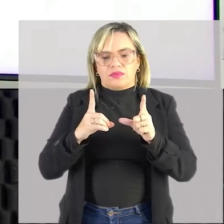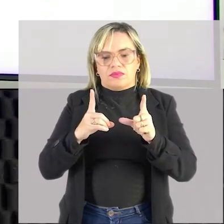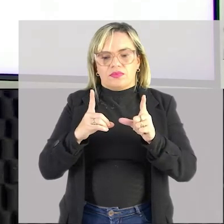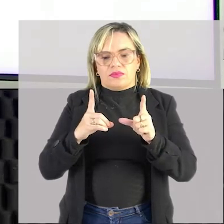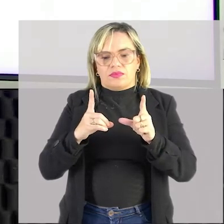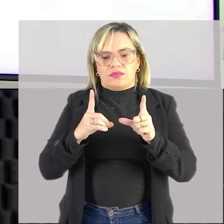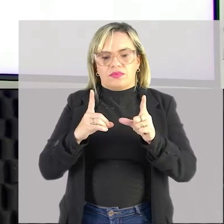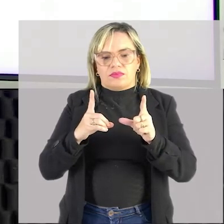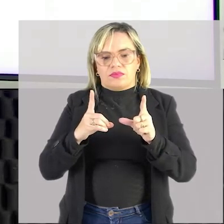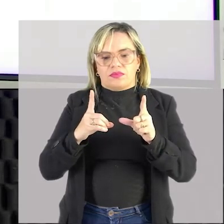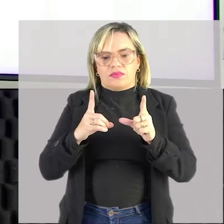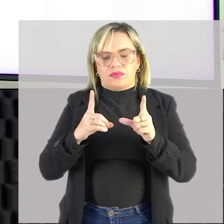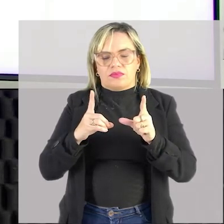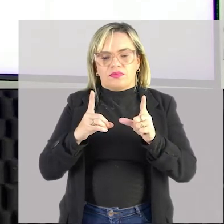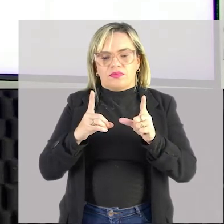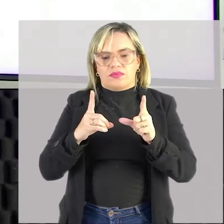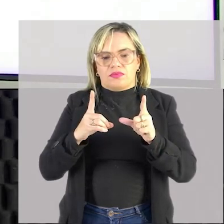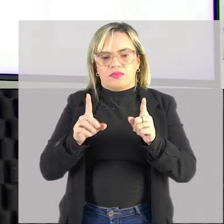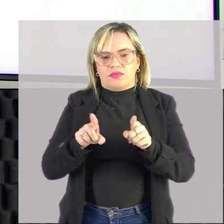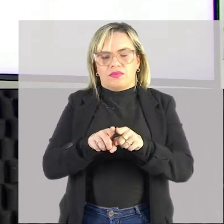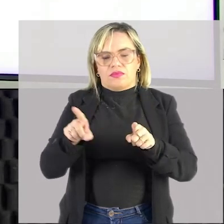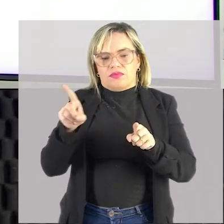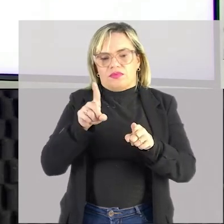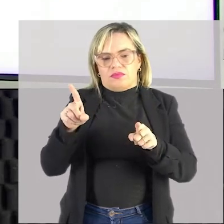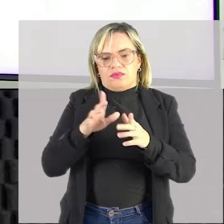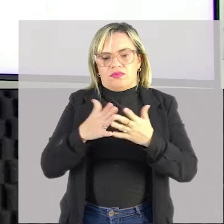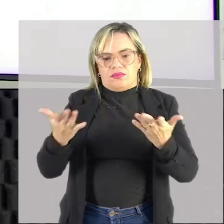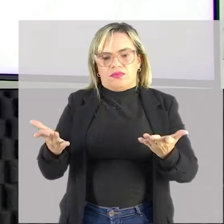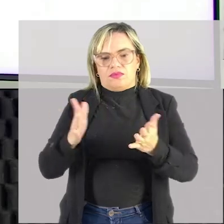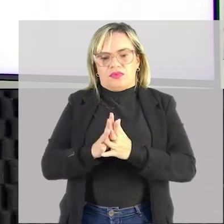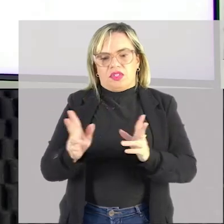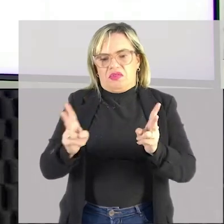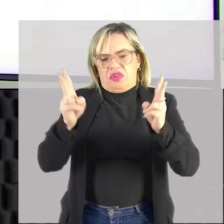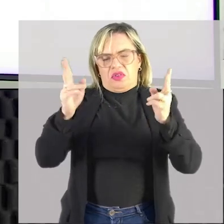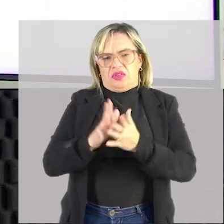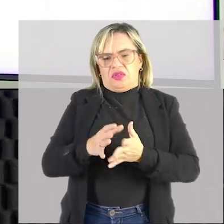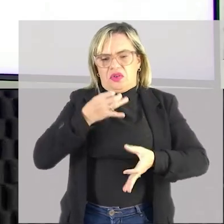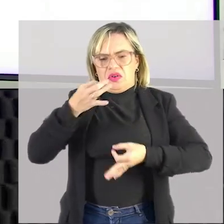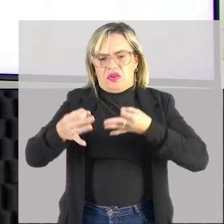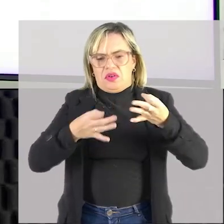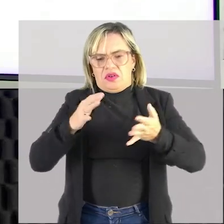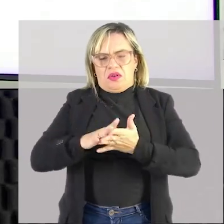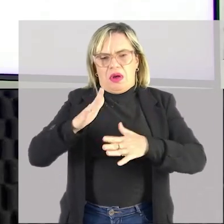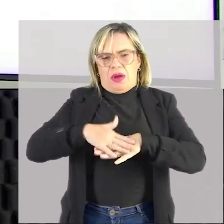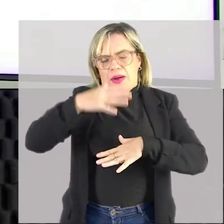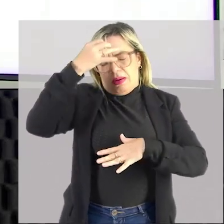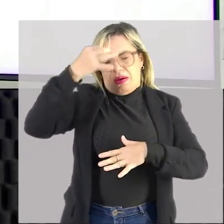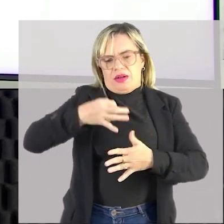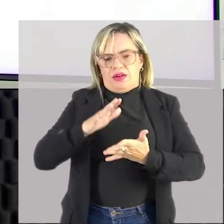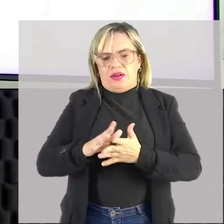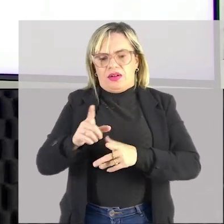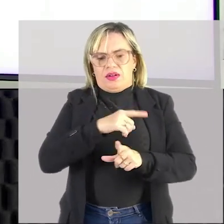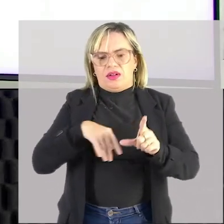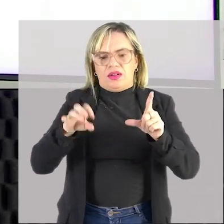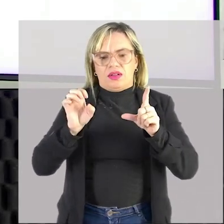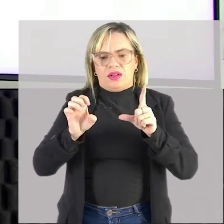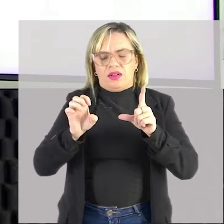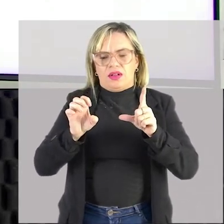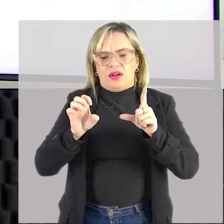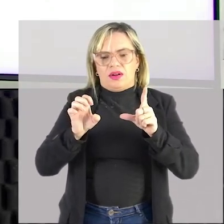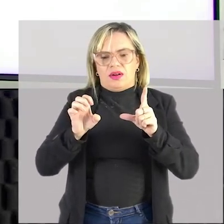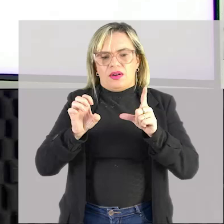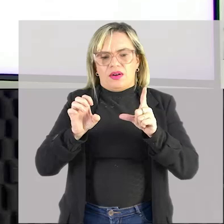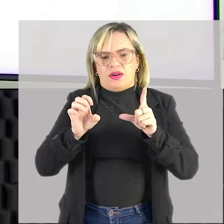mais competentes. Também não. Não está falando dessas opiniões. E a letra E, a sistematização dos